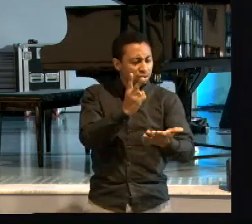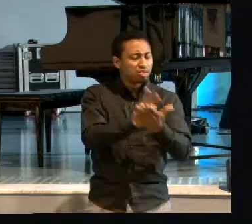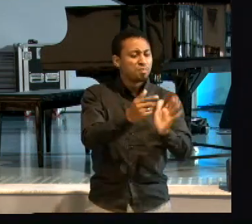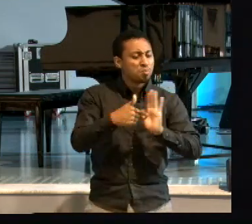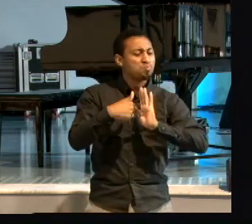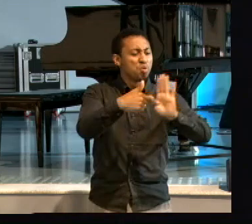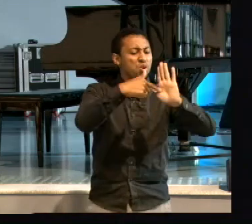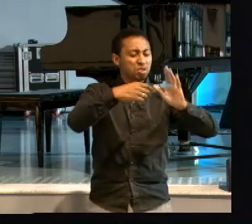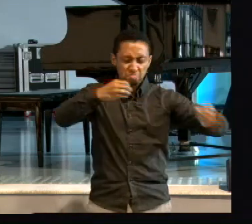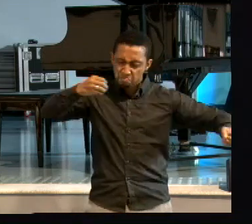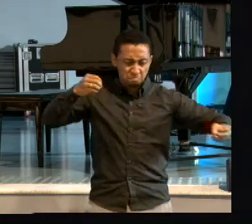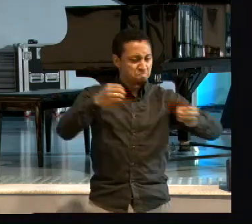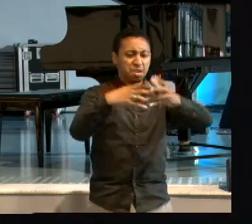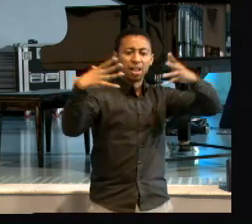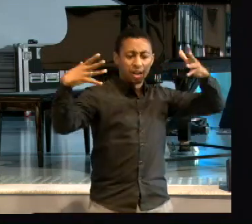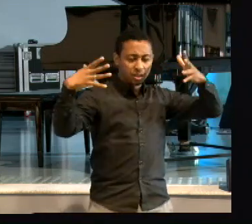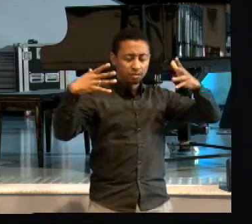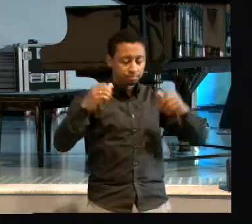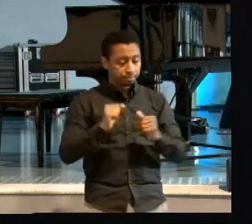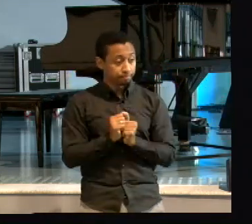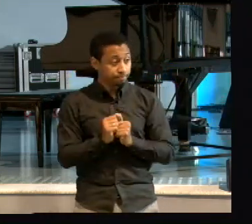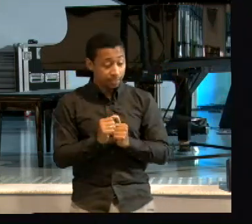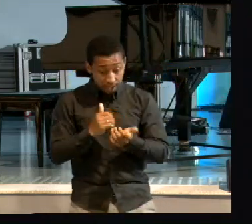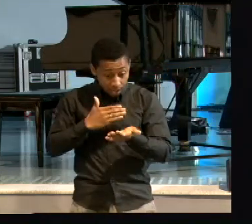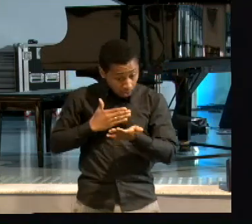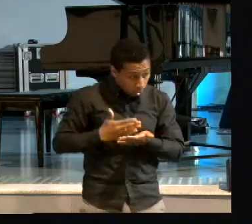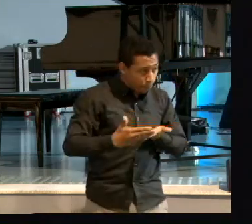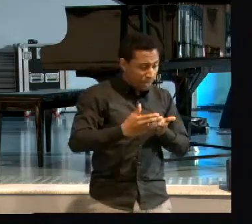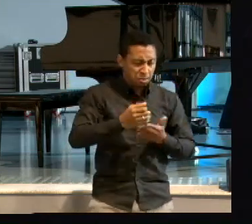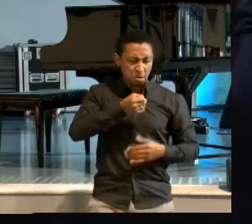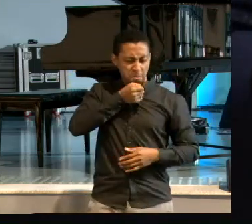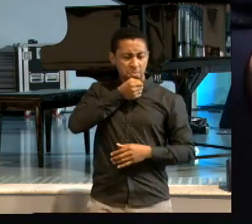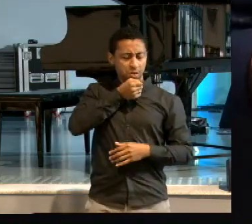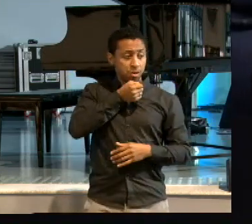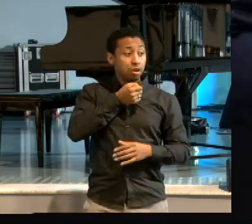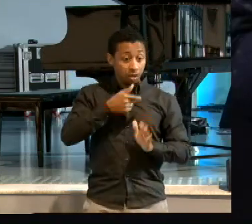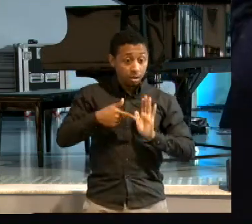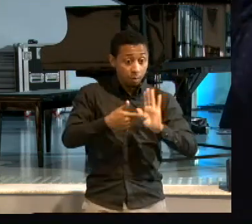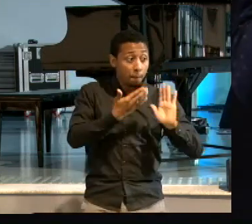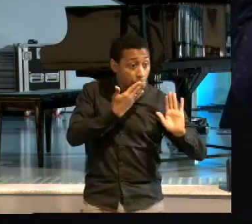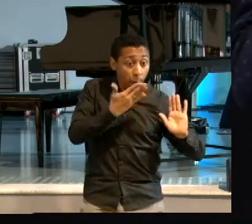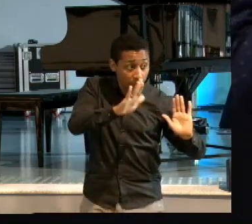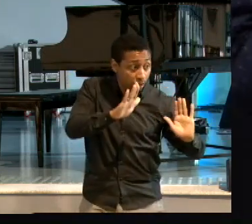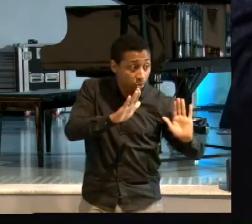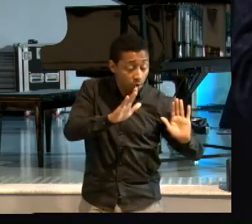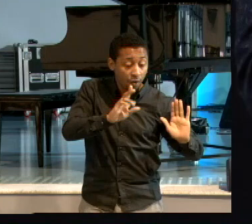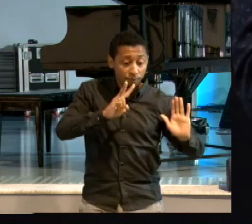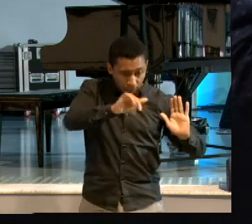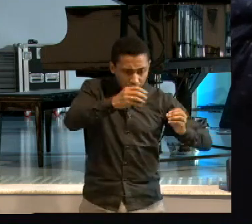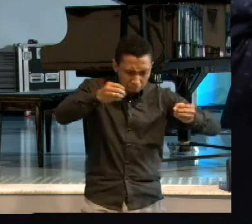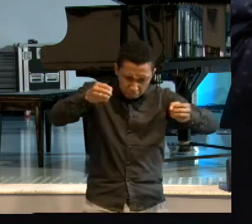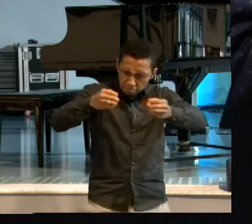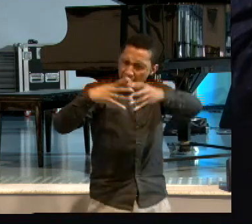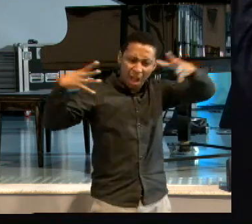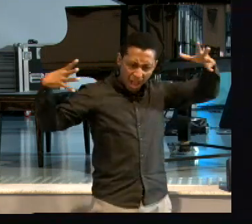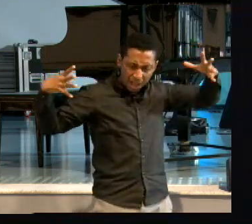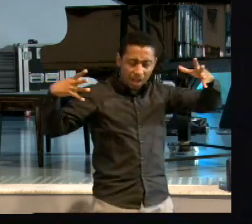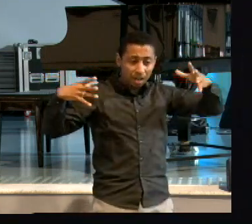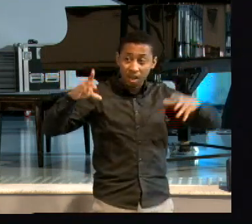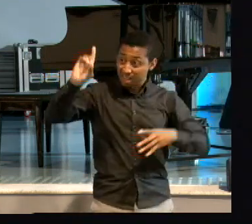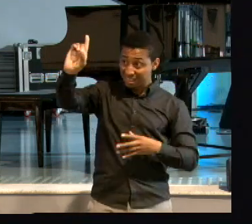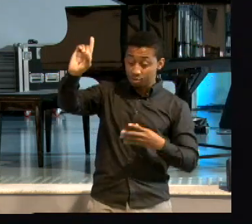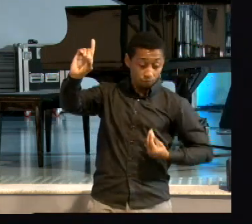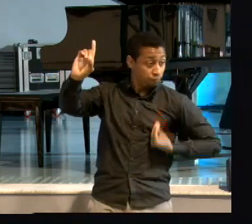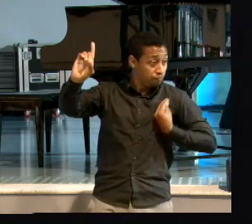acompanham. E quando eu começo, não apenas prometendo que sinais viriam, mas falando que há um só Deus vivo e verdadeiro, eu